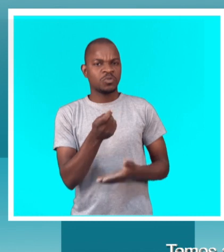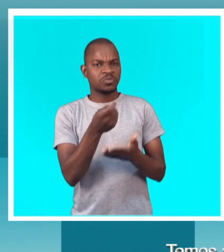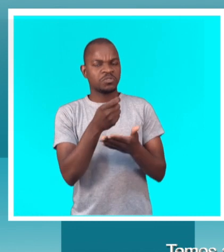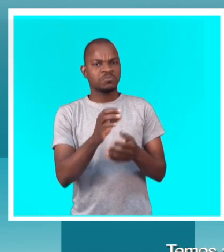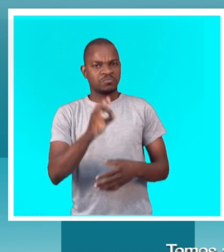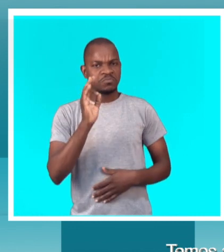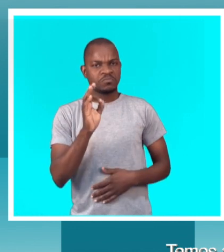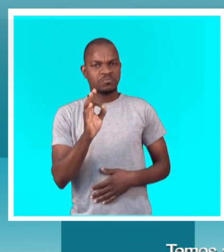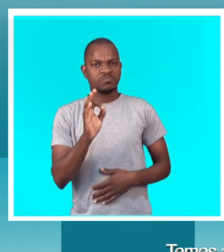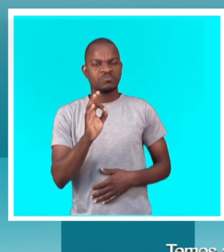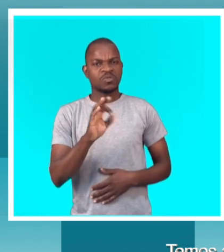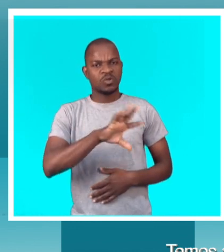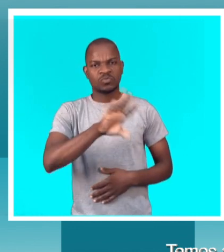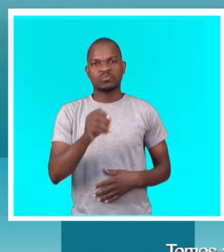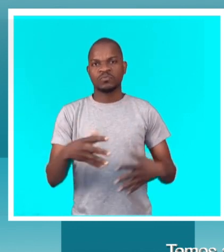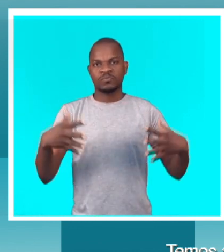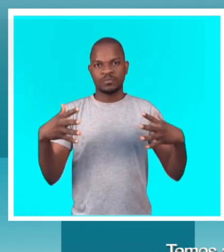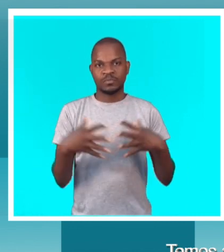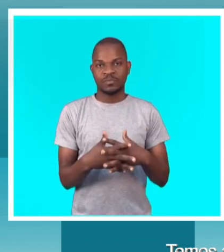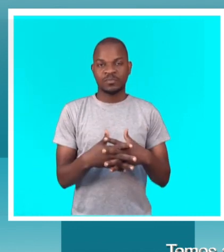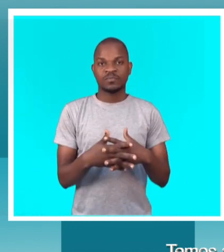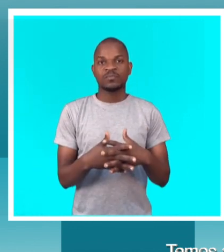somas, temos o livro ali, já temos a imagem do fundo.